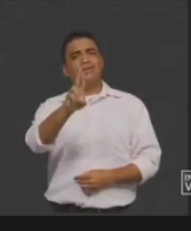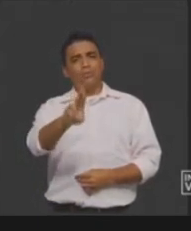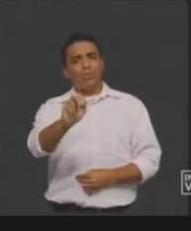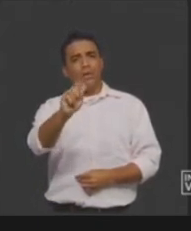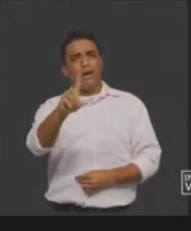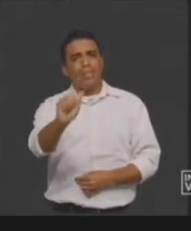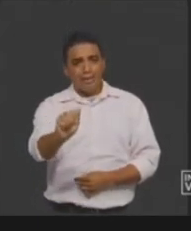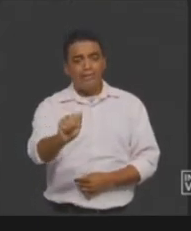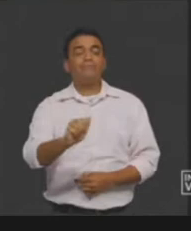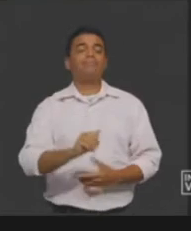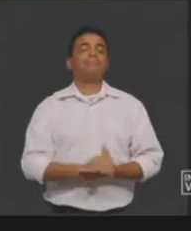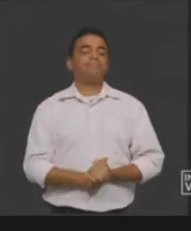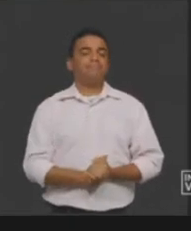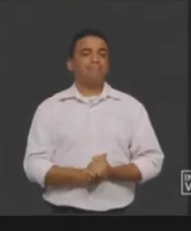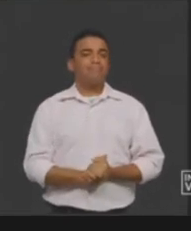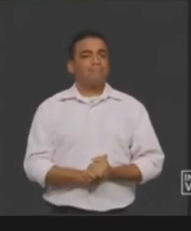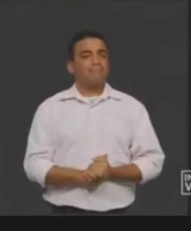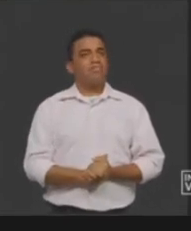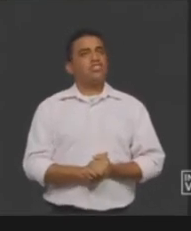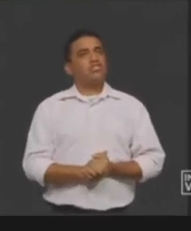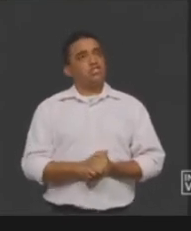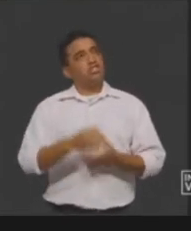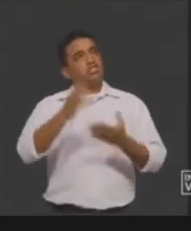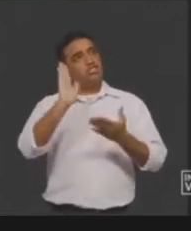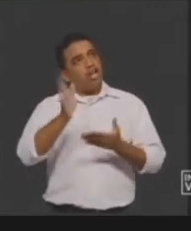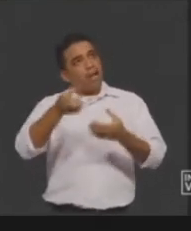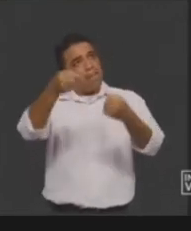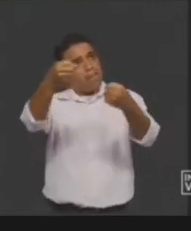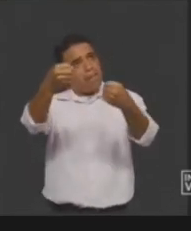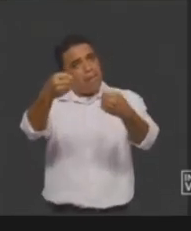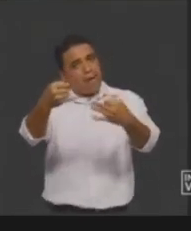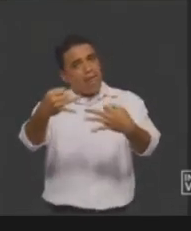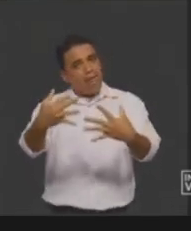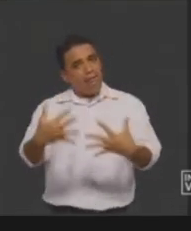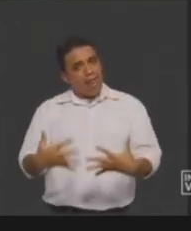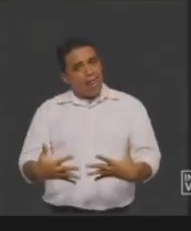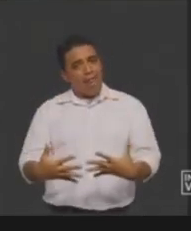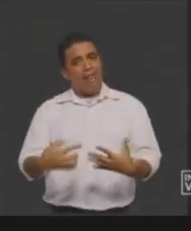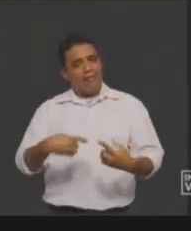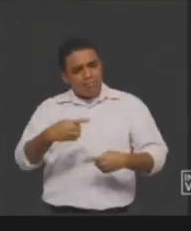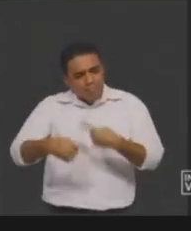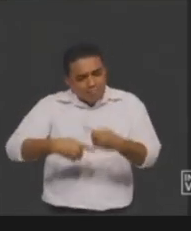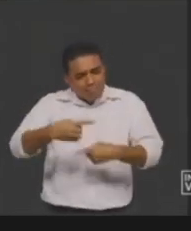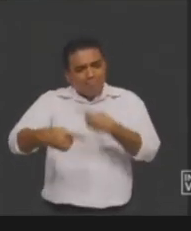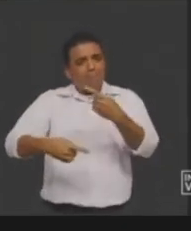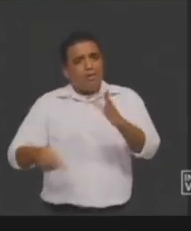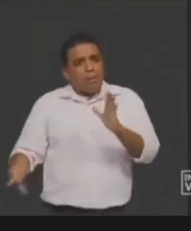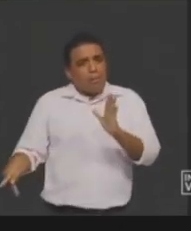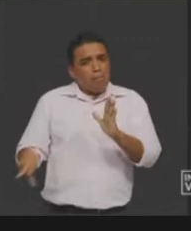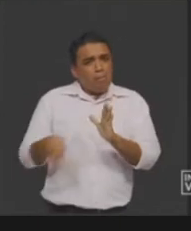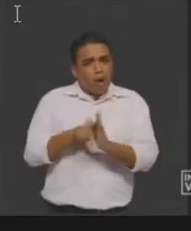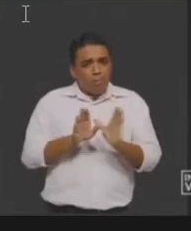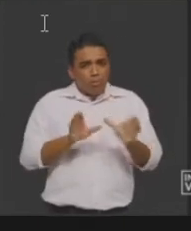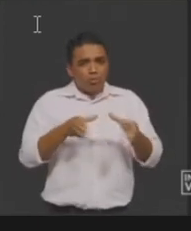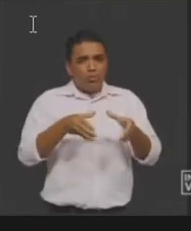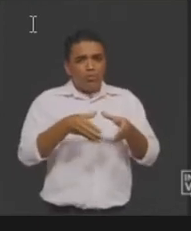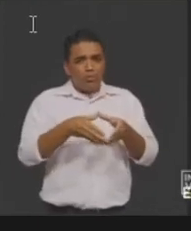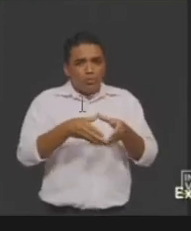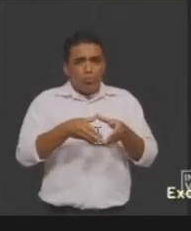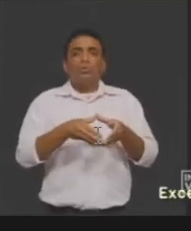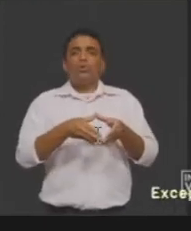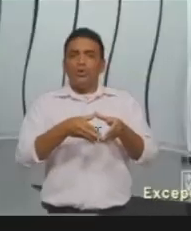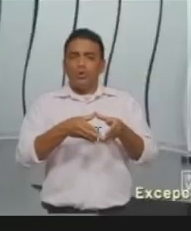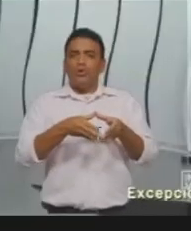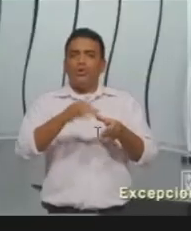Maravilha, já falamos aí, então, das formas de reprodução sexuada e assexuada. Agora